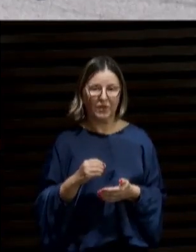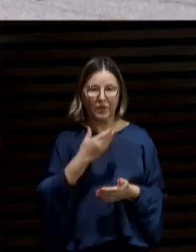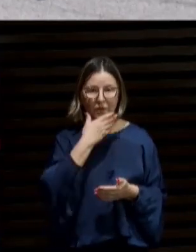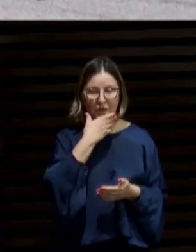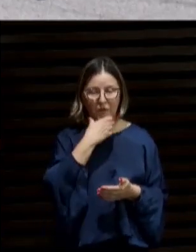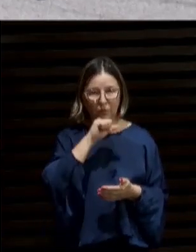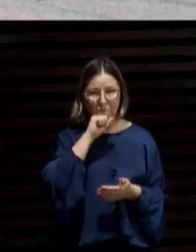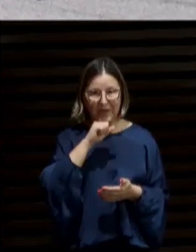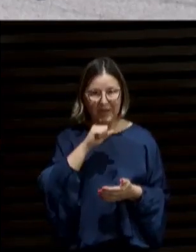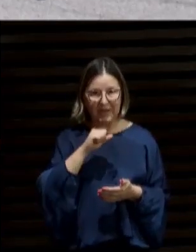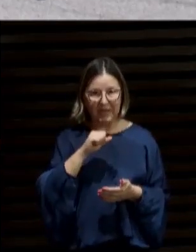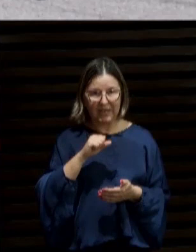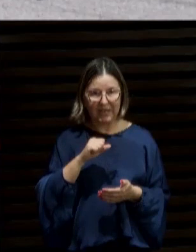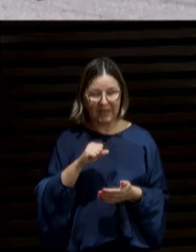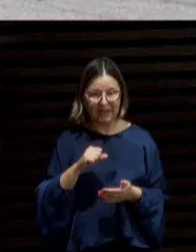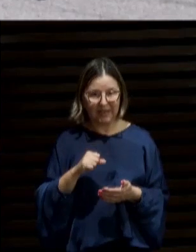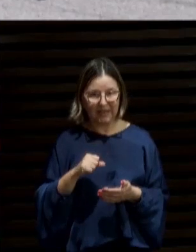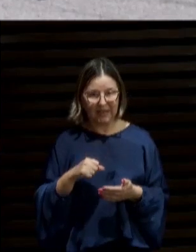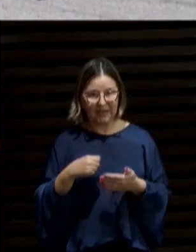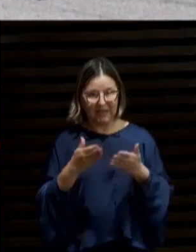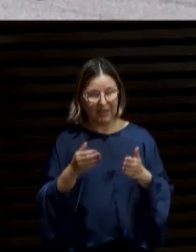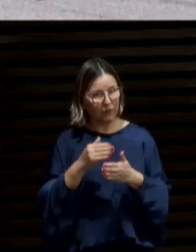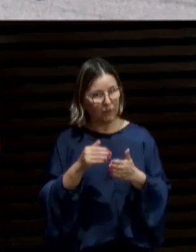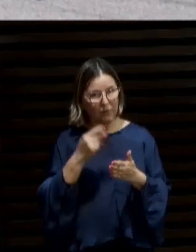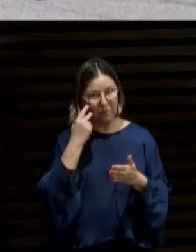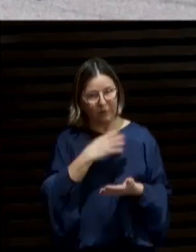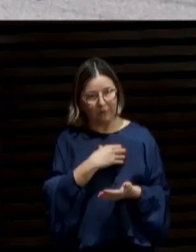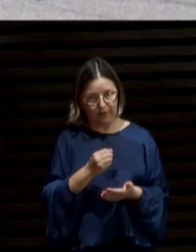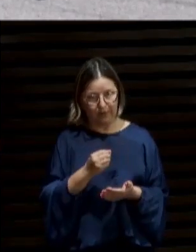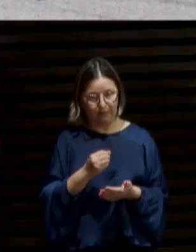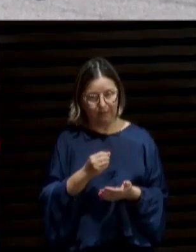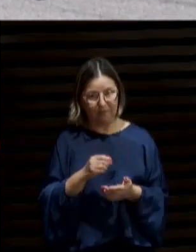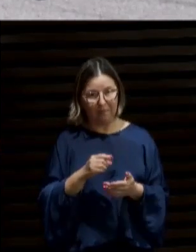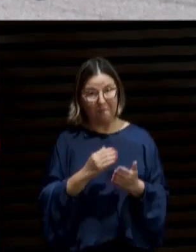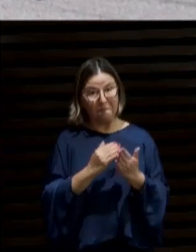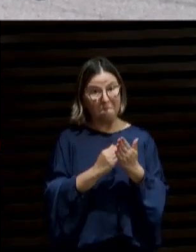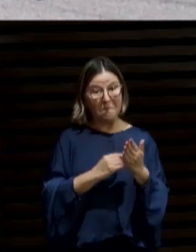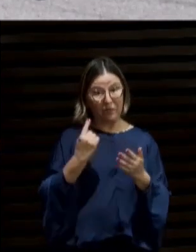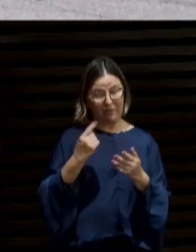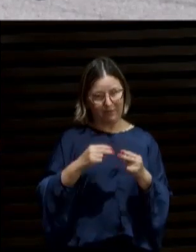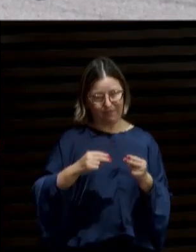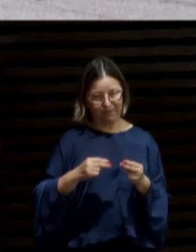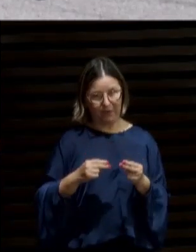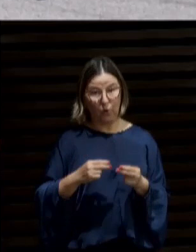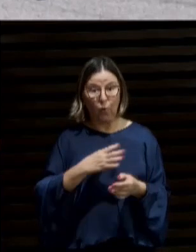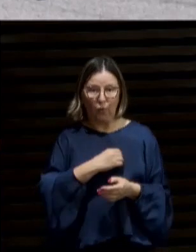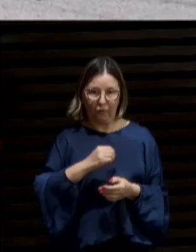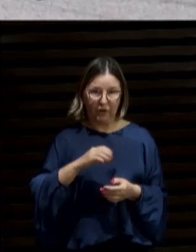com exceção de uma coisa. O filho podia escolher uma coisa só do pai.